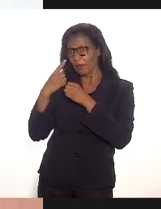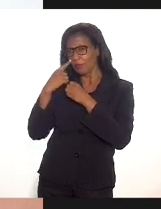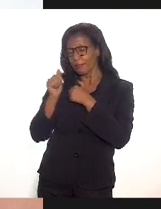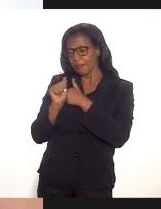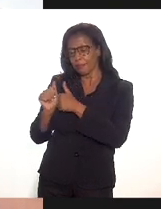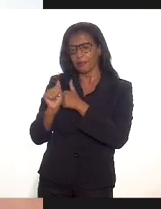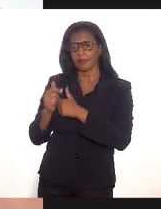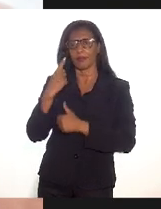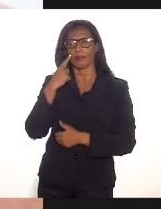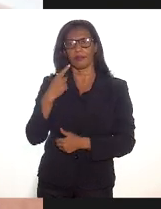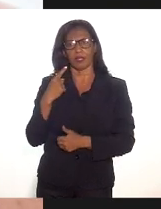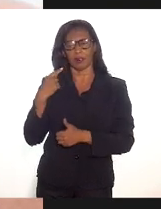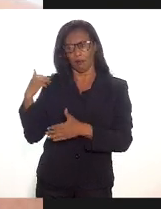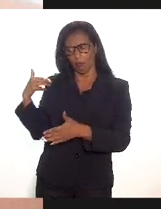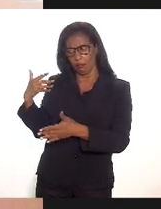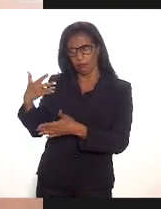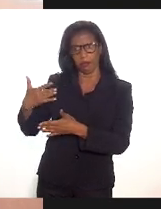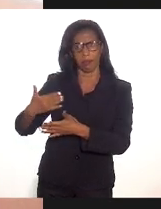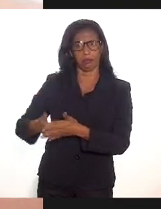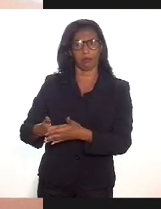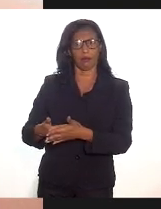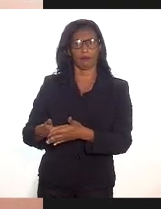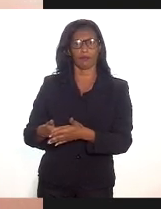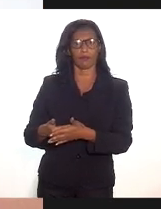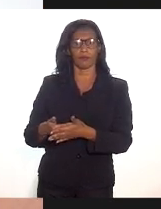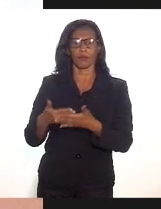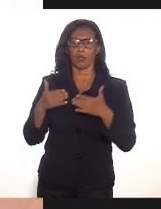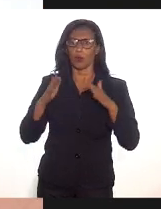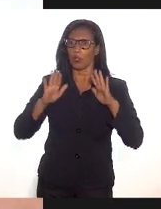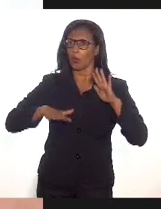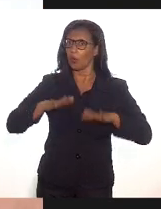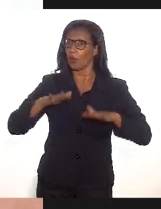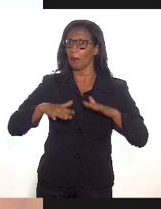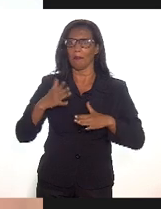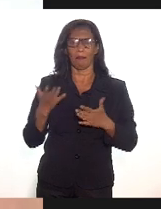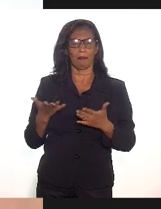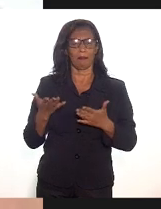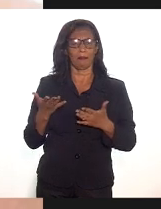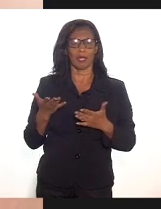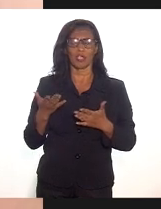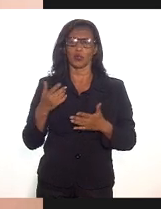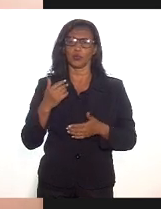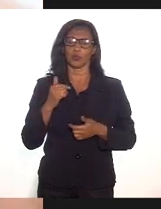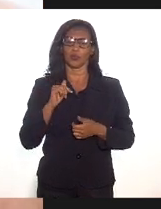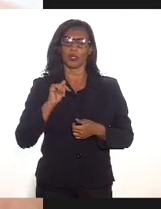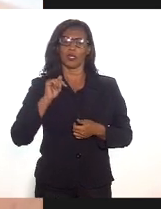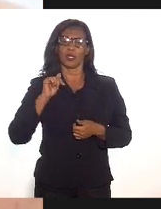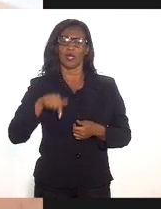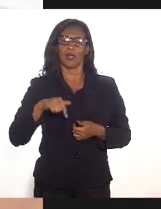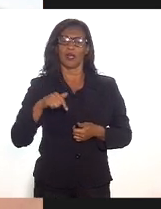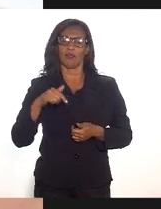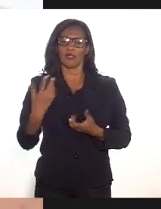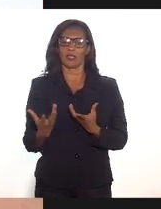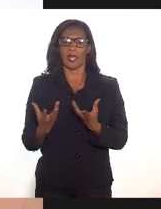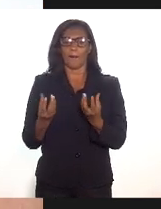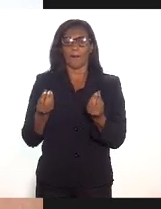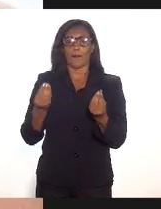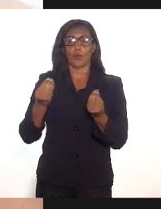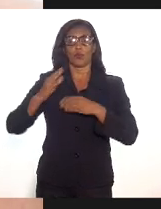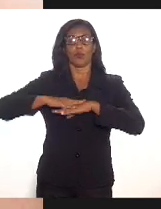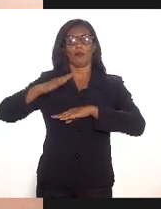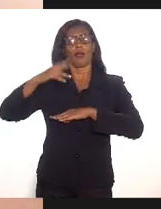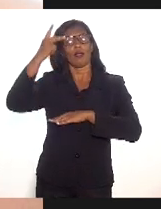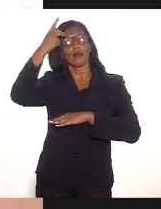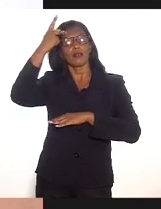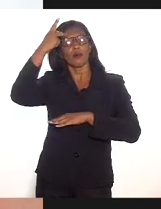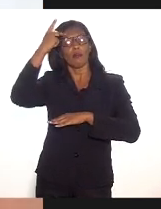E de lá para cá, a atual privatização nem mesmo vai ocorrer aqui, né? Ela vai se dar muito mais em São Paulo, porque